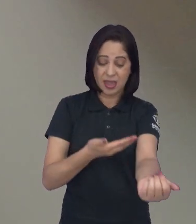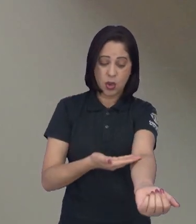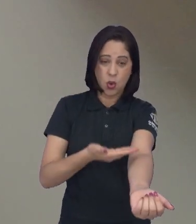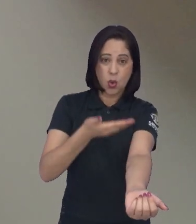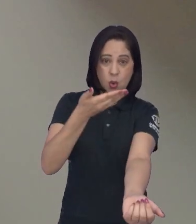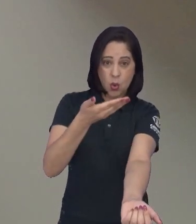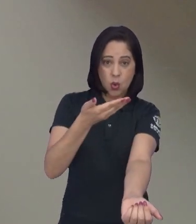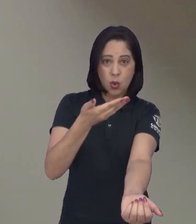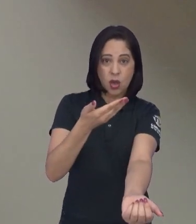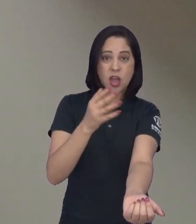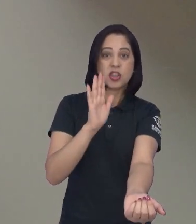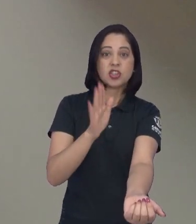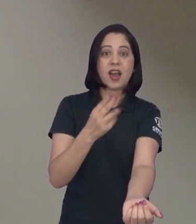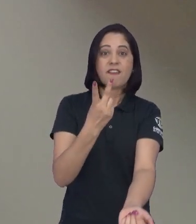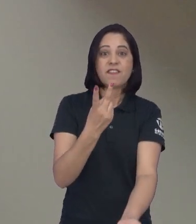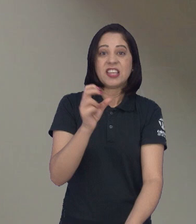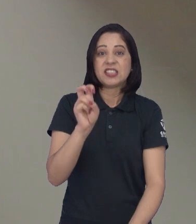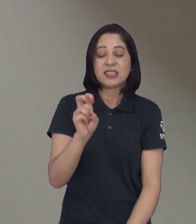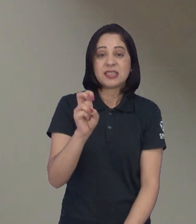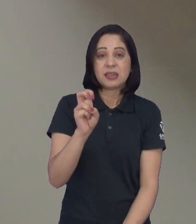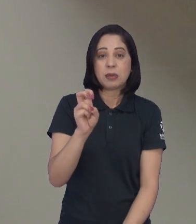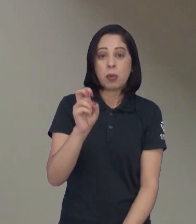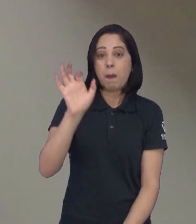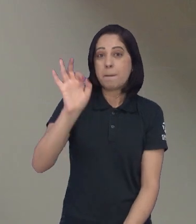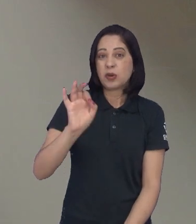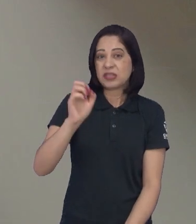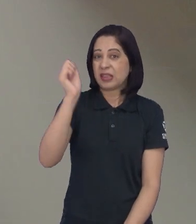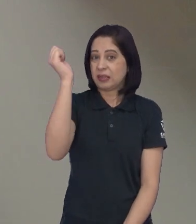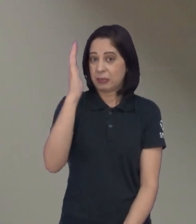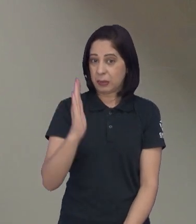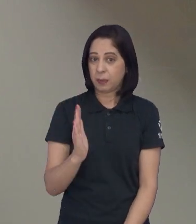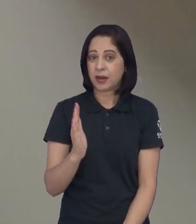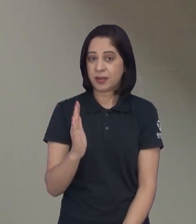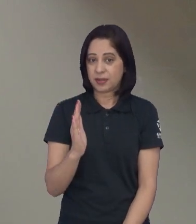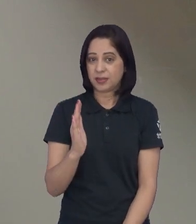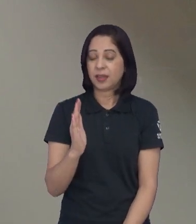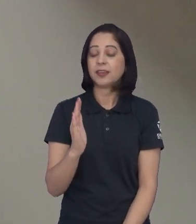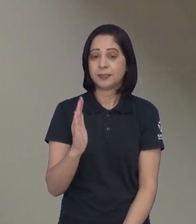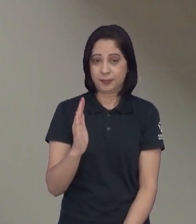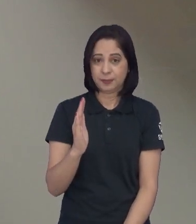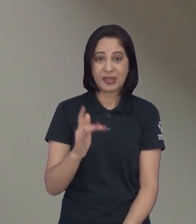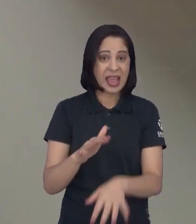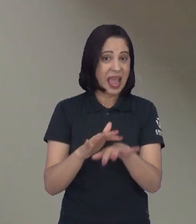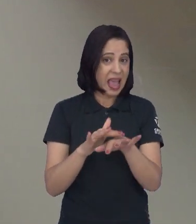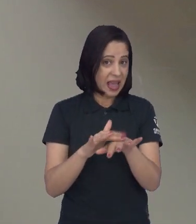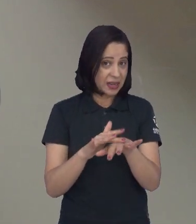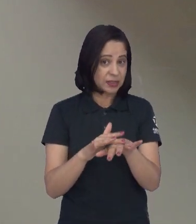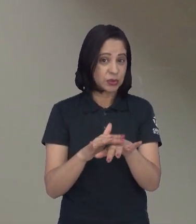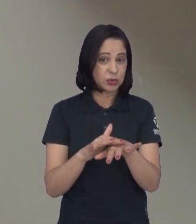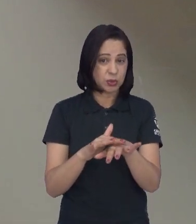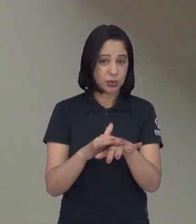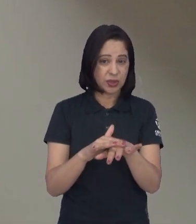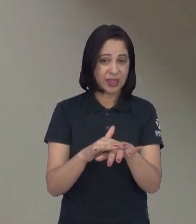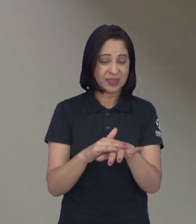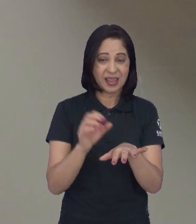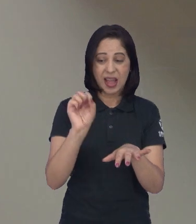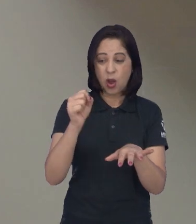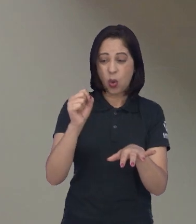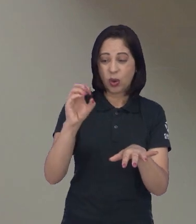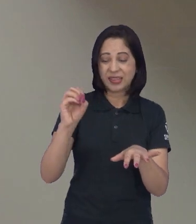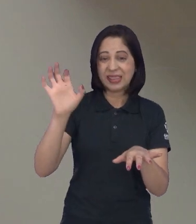atinge 25% dos brasileiros também conhecida como pressão alta a doença é responsável por